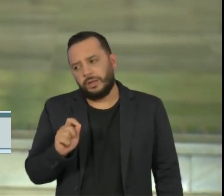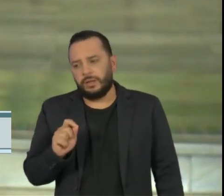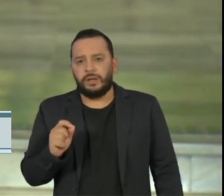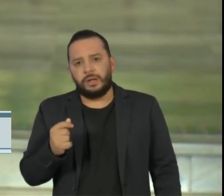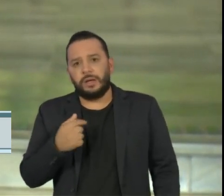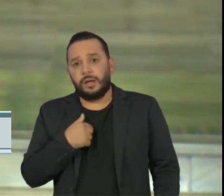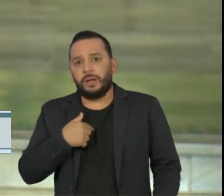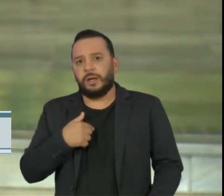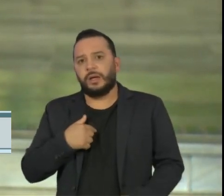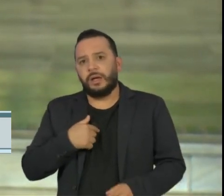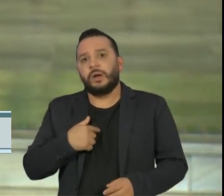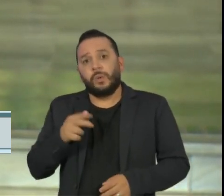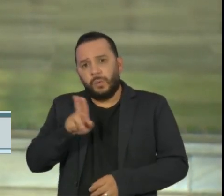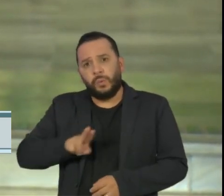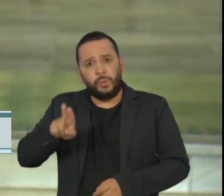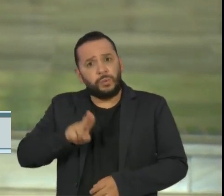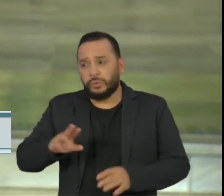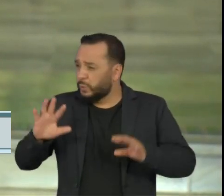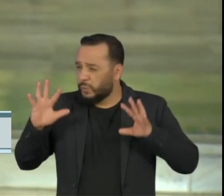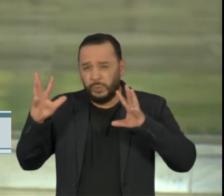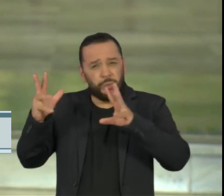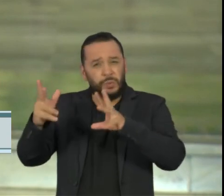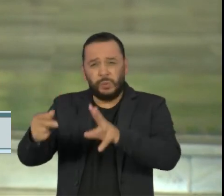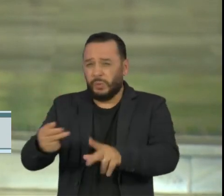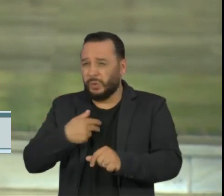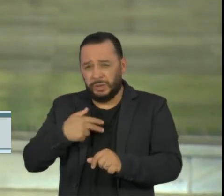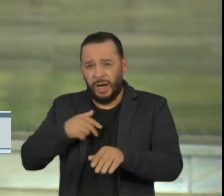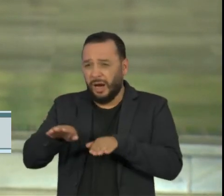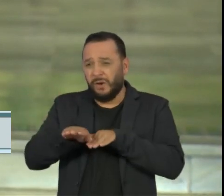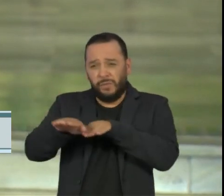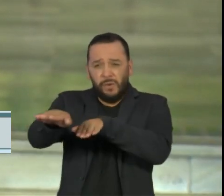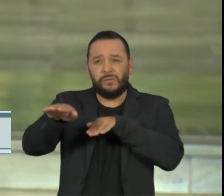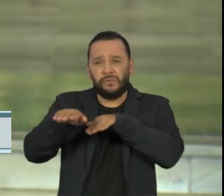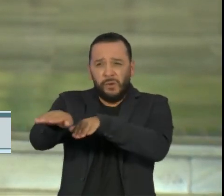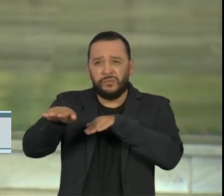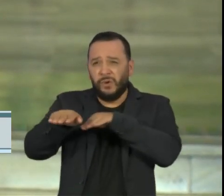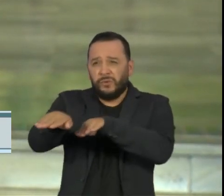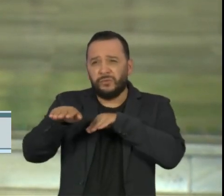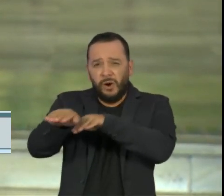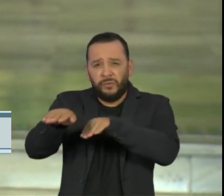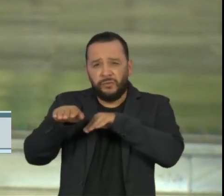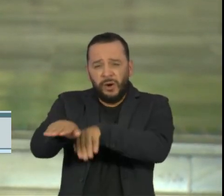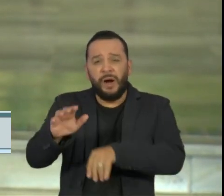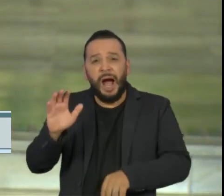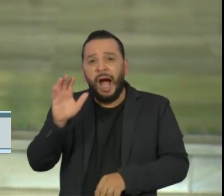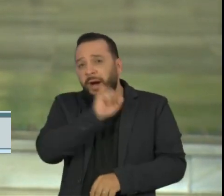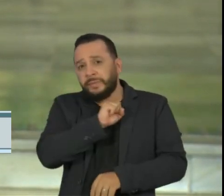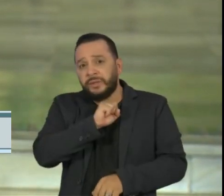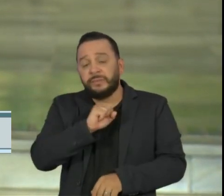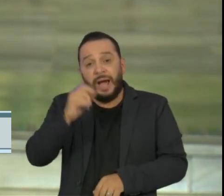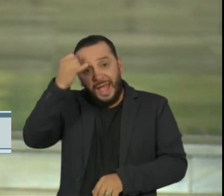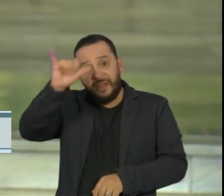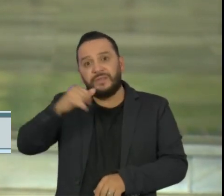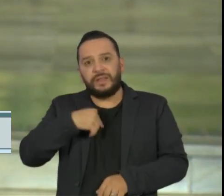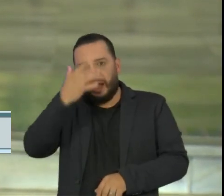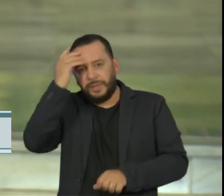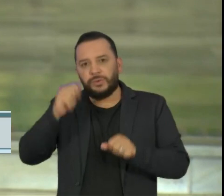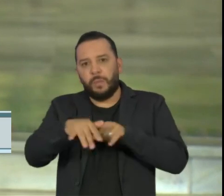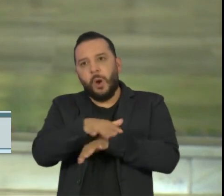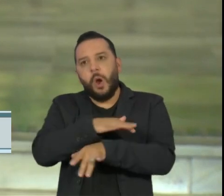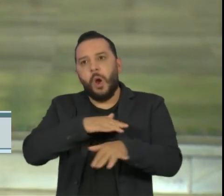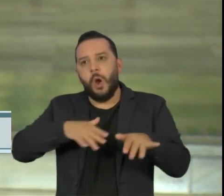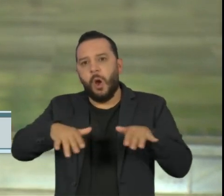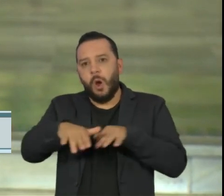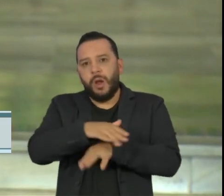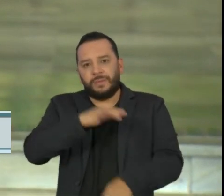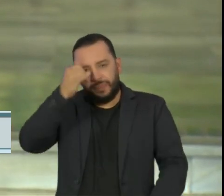é maior, mas toda a estrutura metropolitana está operando no limite máximo, ou